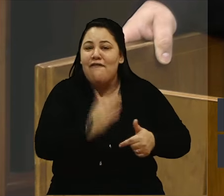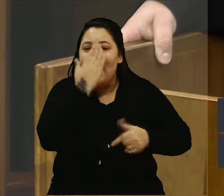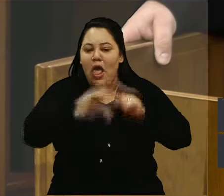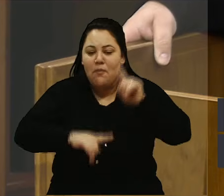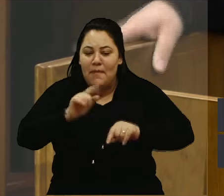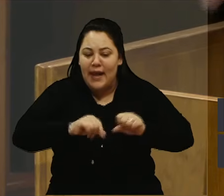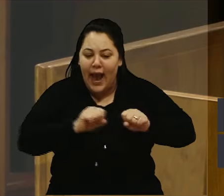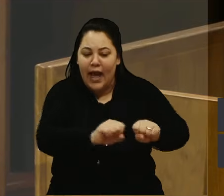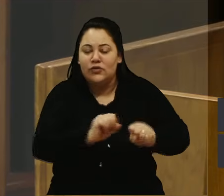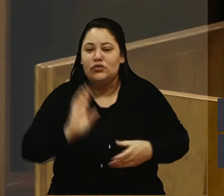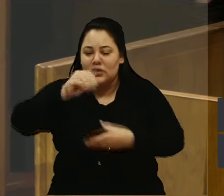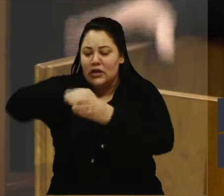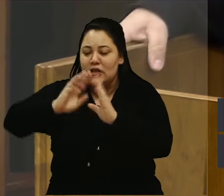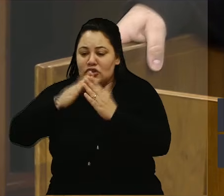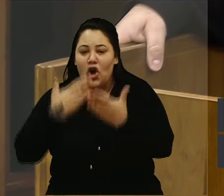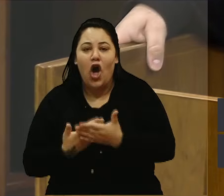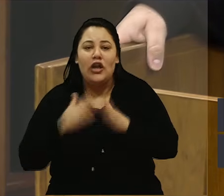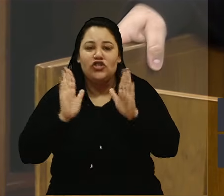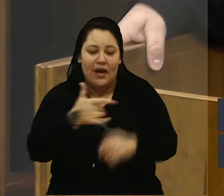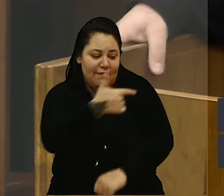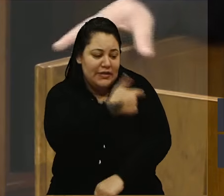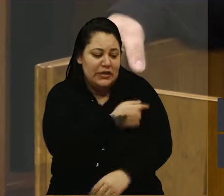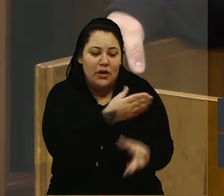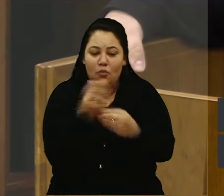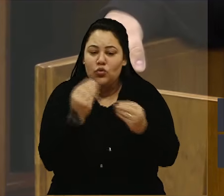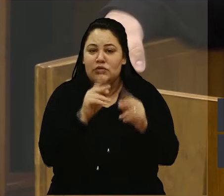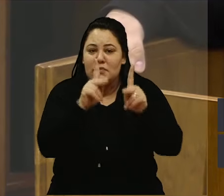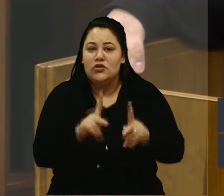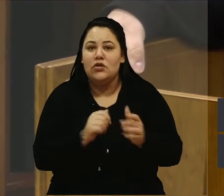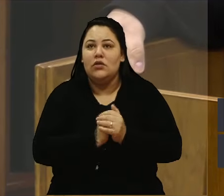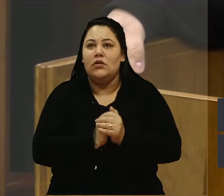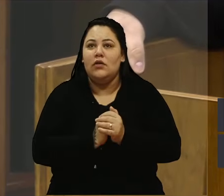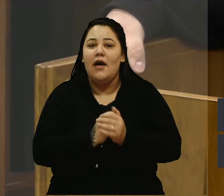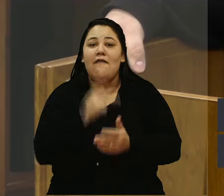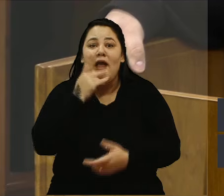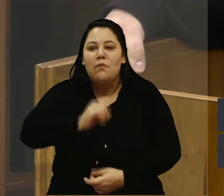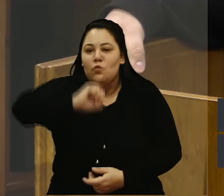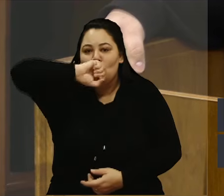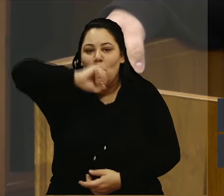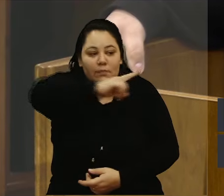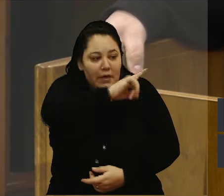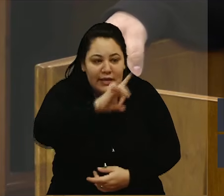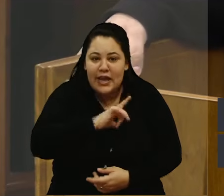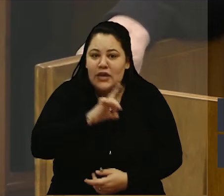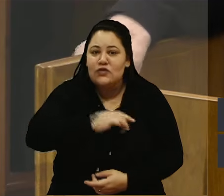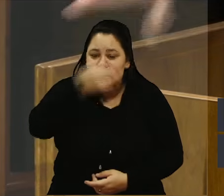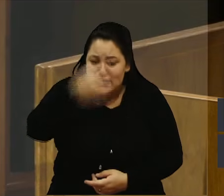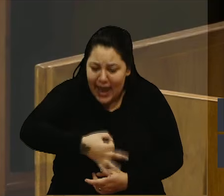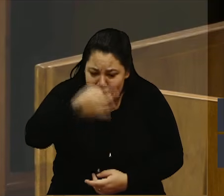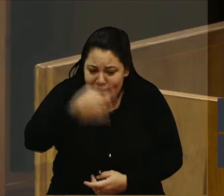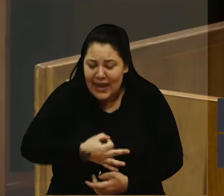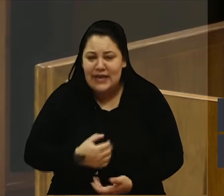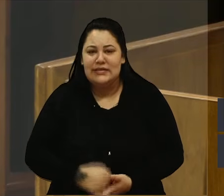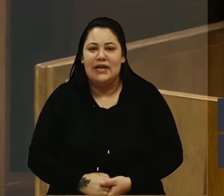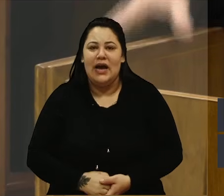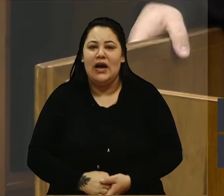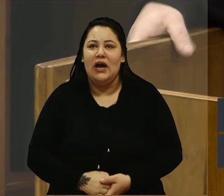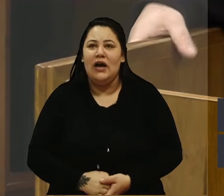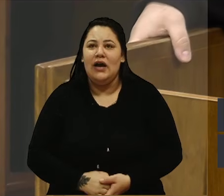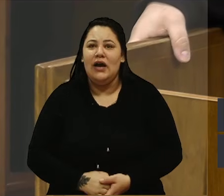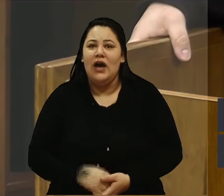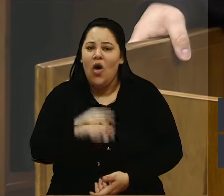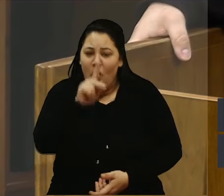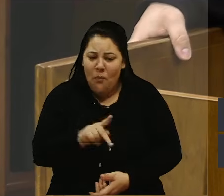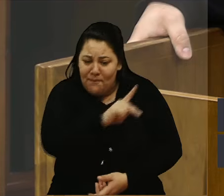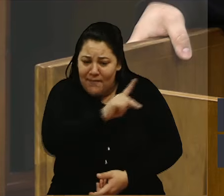nas escolas, já vacina um monte de gente, nas igrejas. Fala com o bispo, tenho certeza que os vovôs e vovó vão... O padre